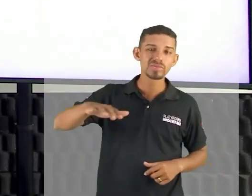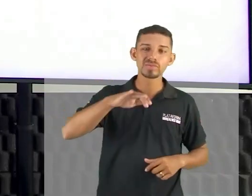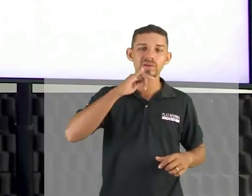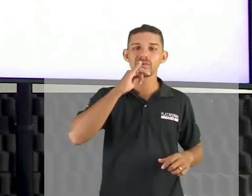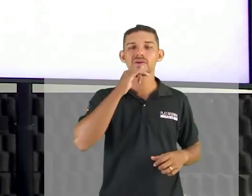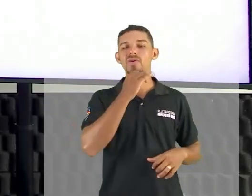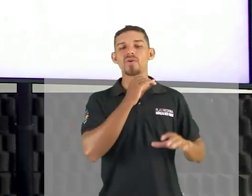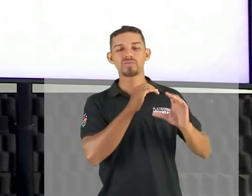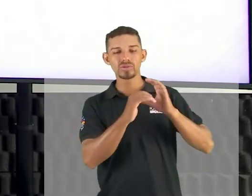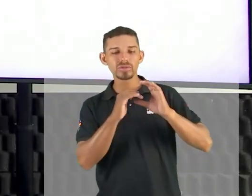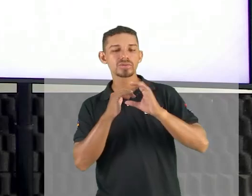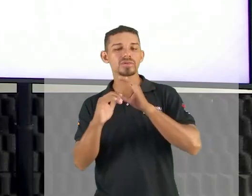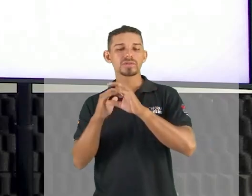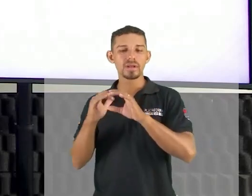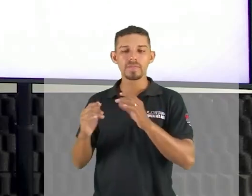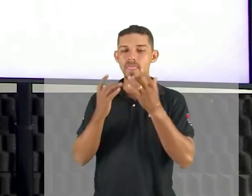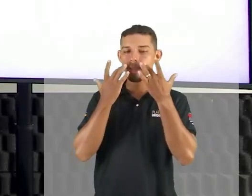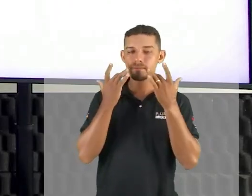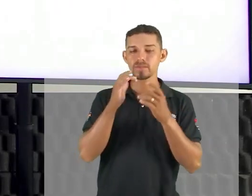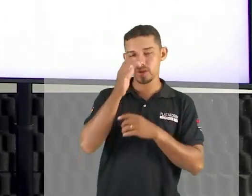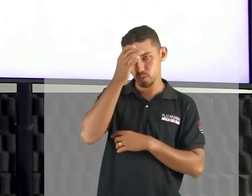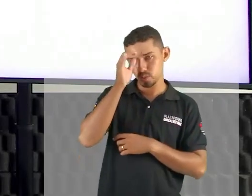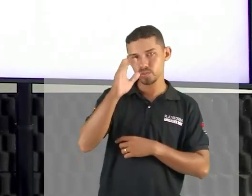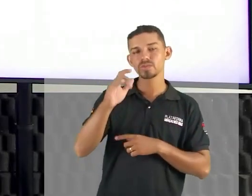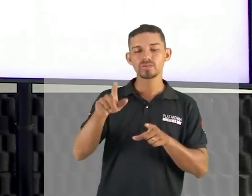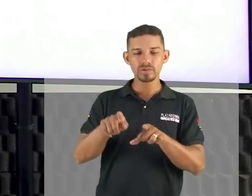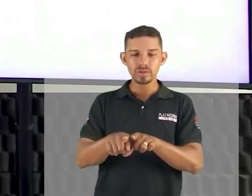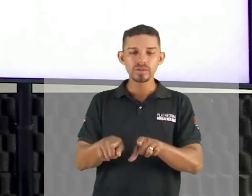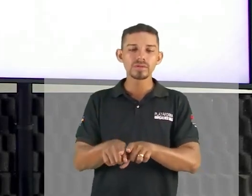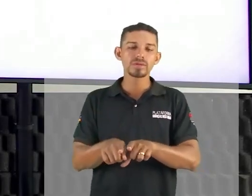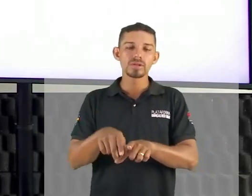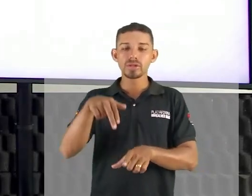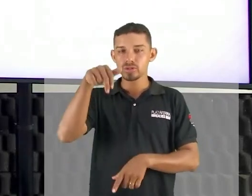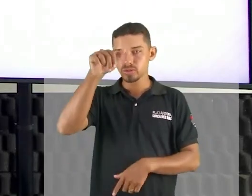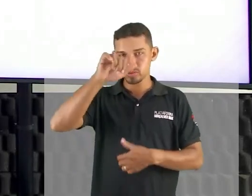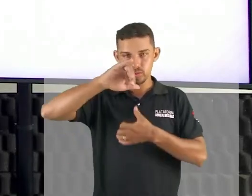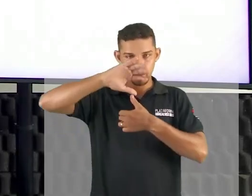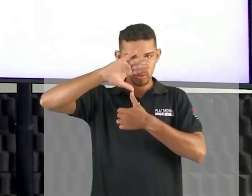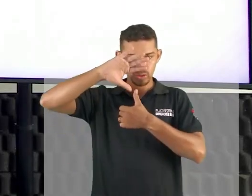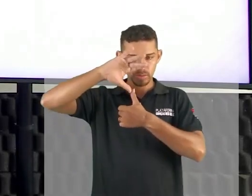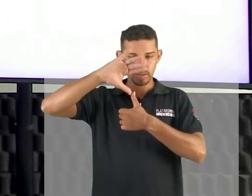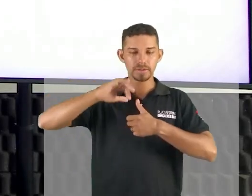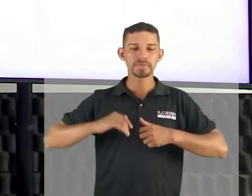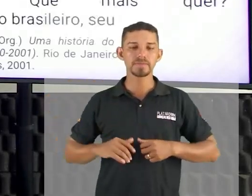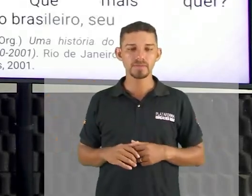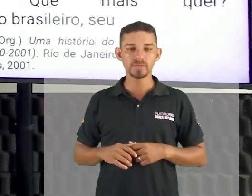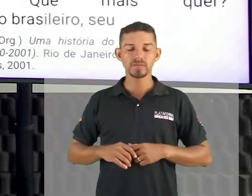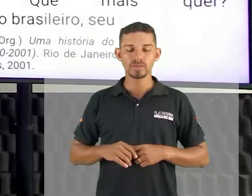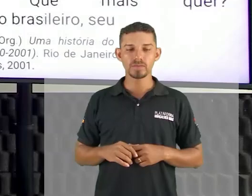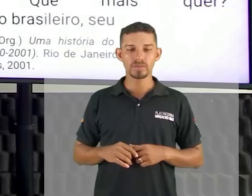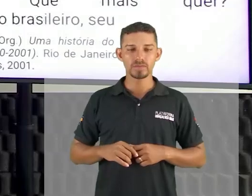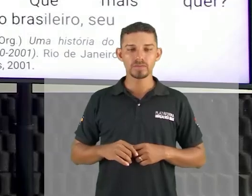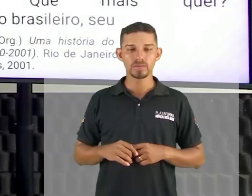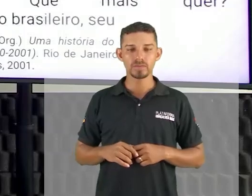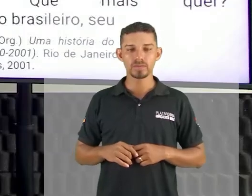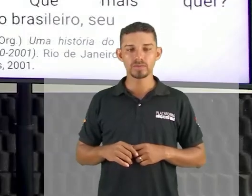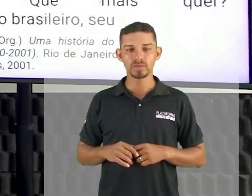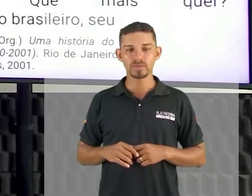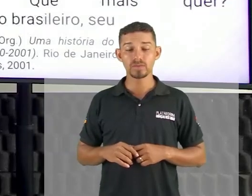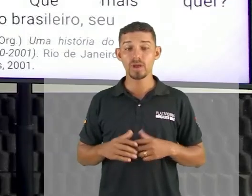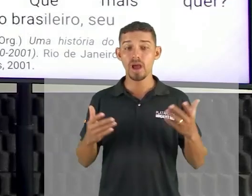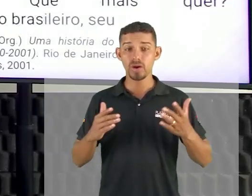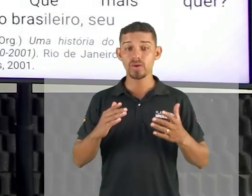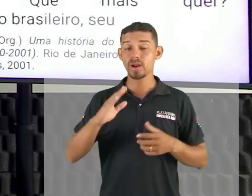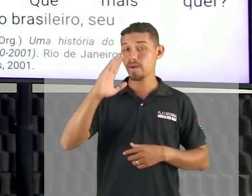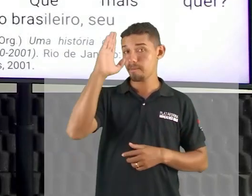de comunicação, dos artistas, da cultura mesmo norte-americana. Vamos para a próxima questão, gente. E aí nós vamos entrar